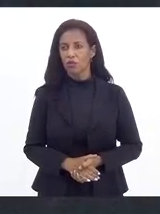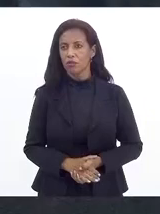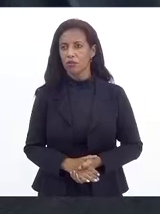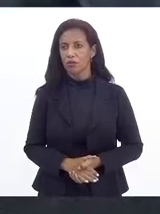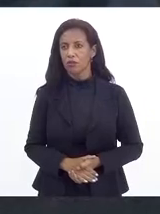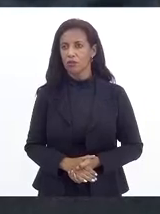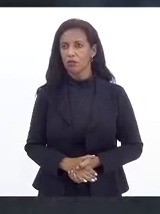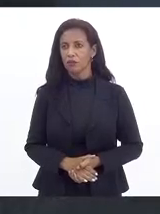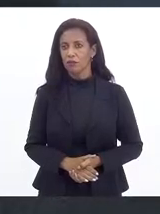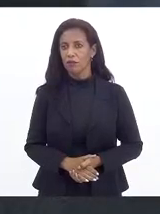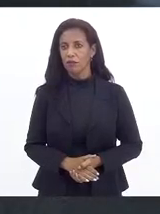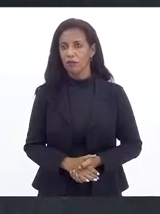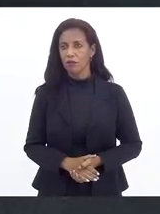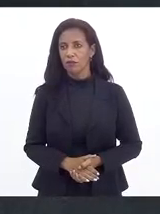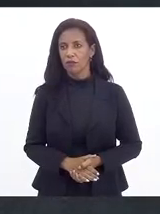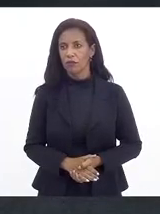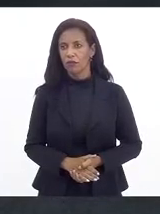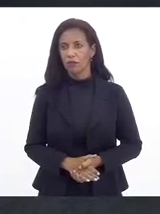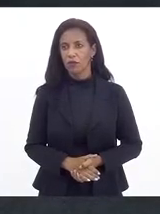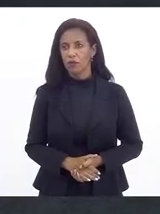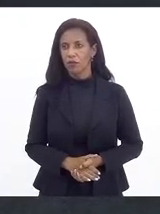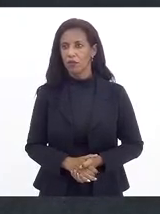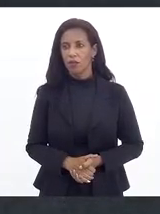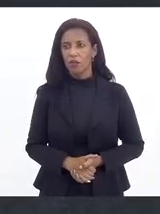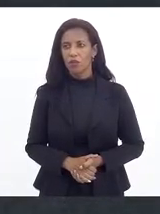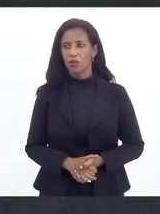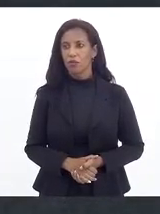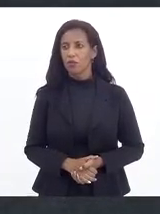modificativa número 4